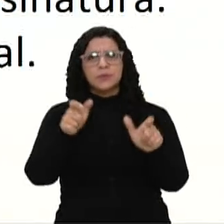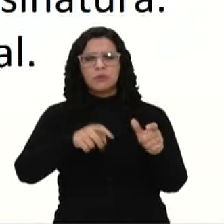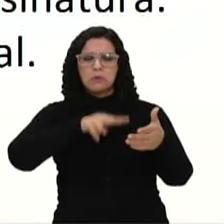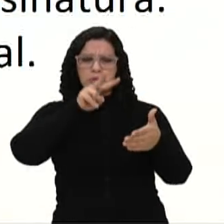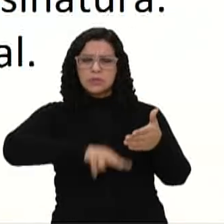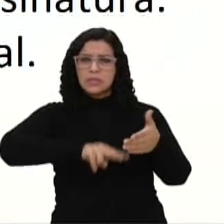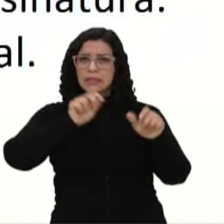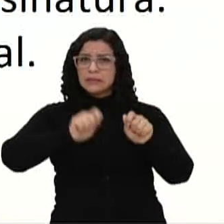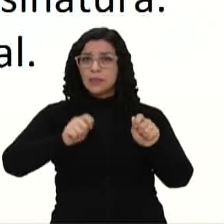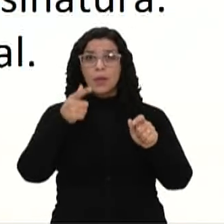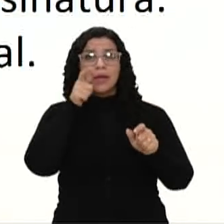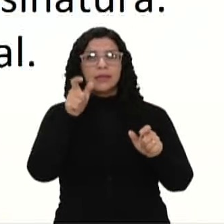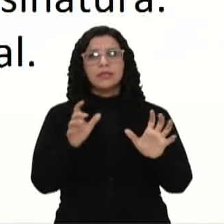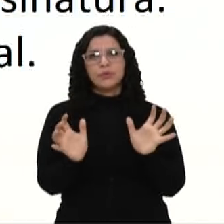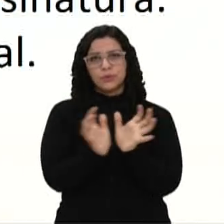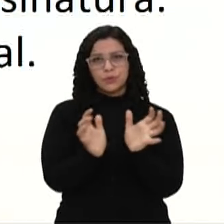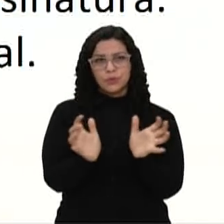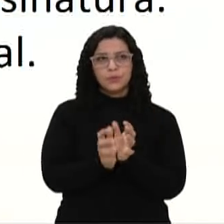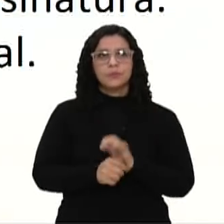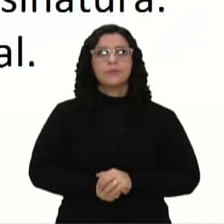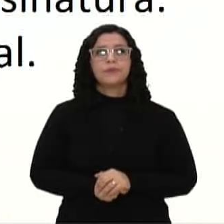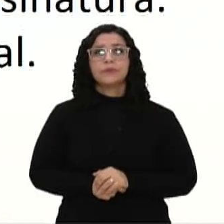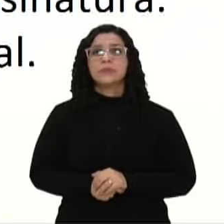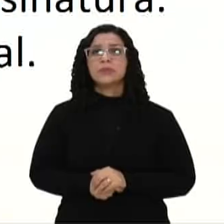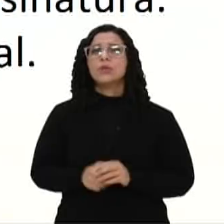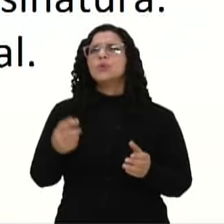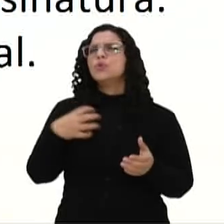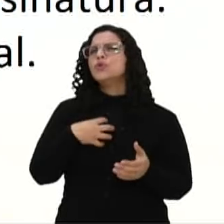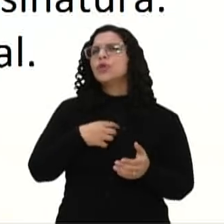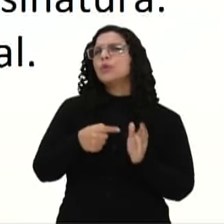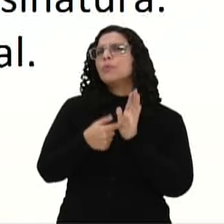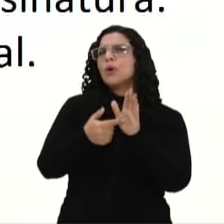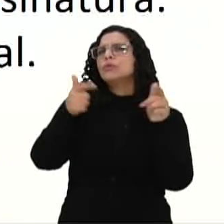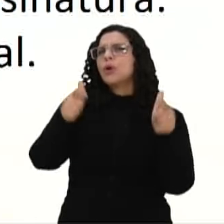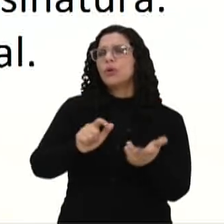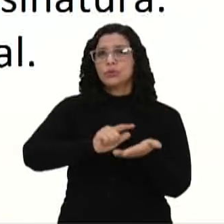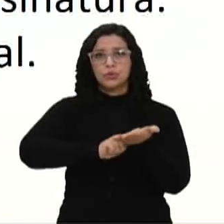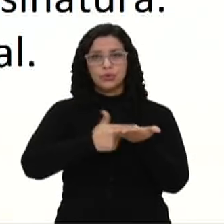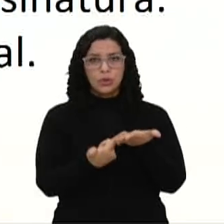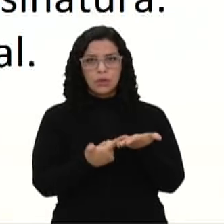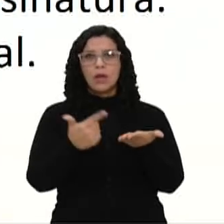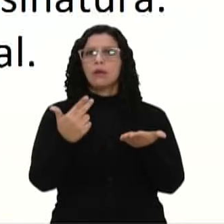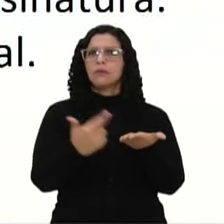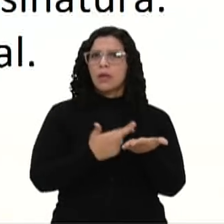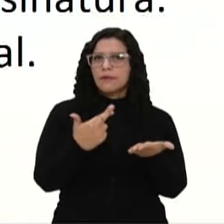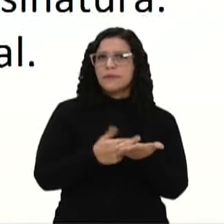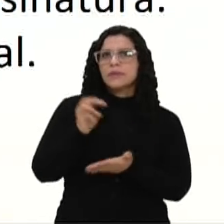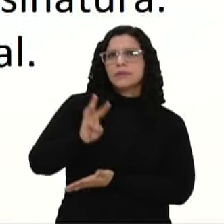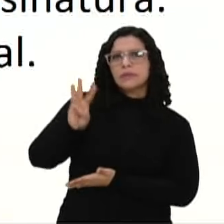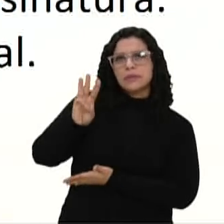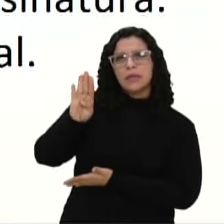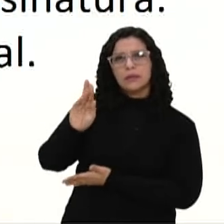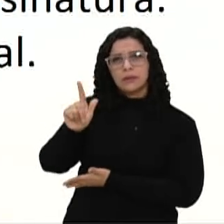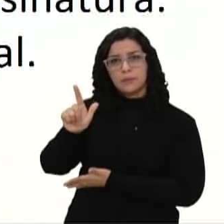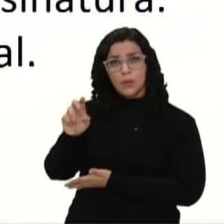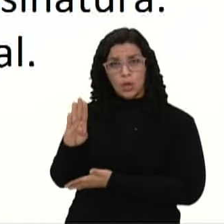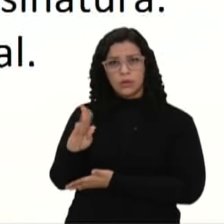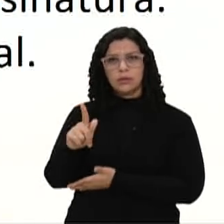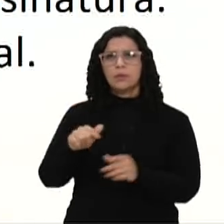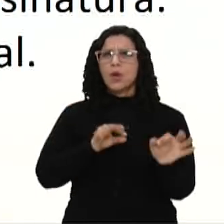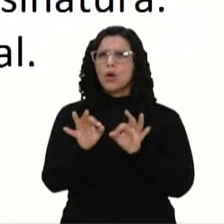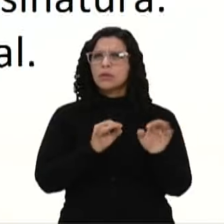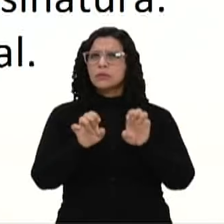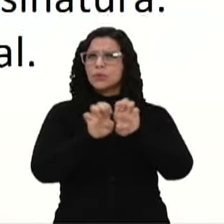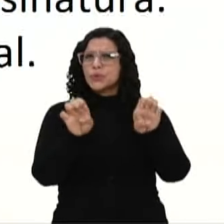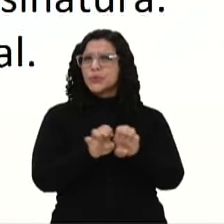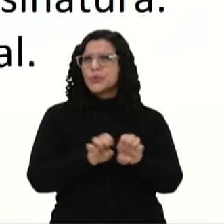interlocutores, pois é de interesse coletivo. A circulação: jornais, revistas, sites e blogs. A organização